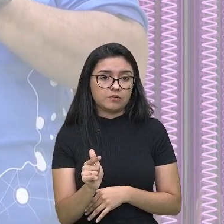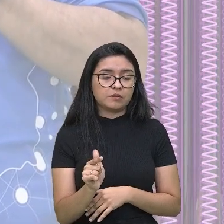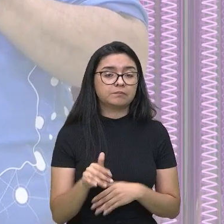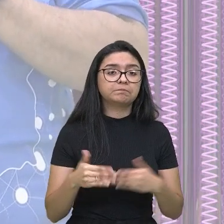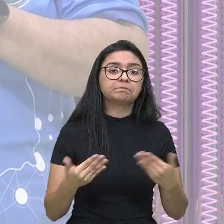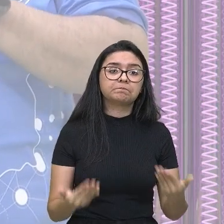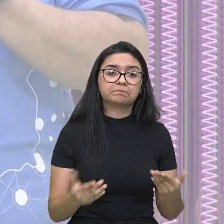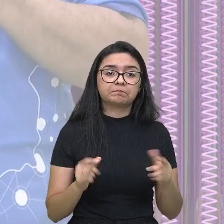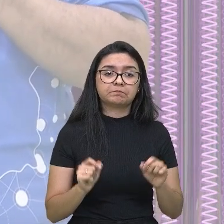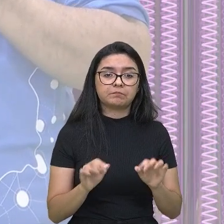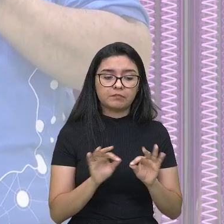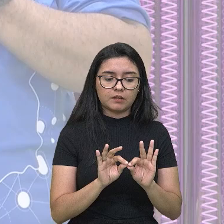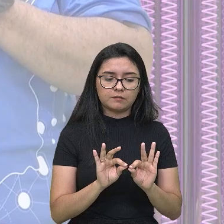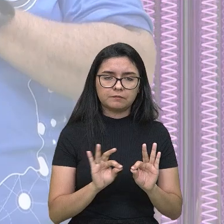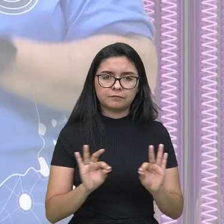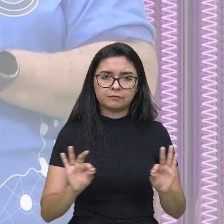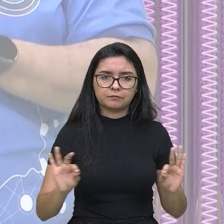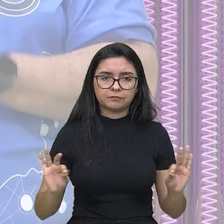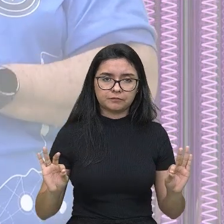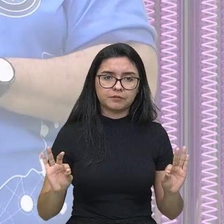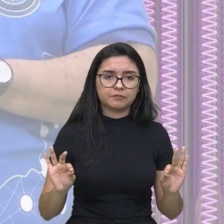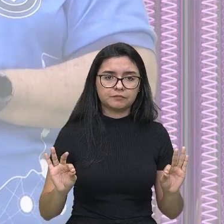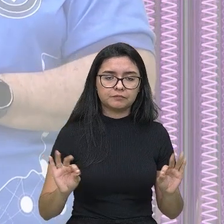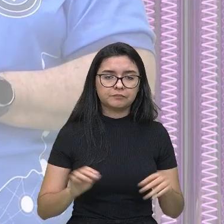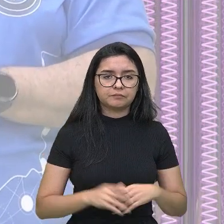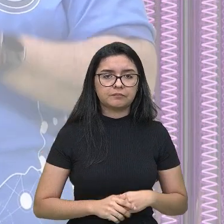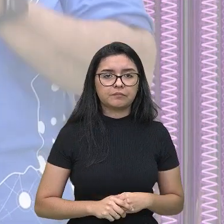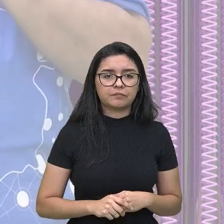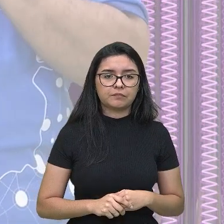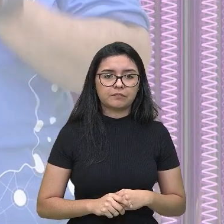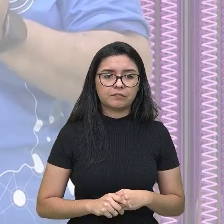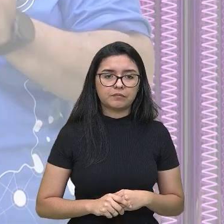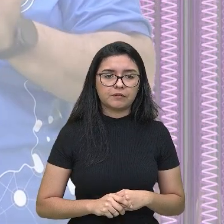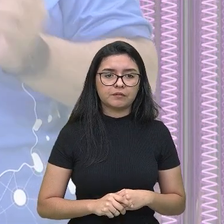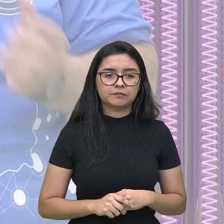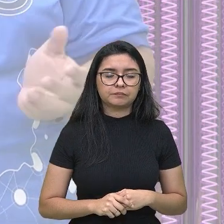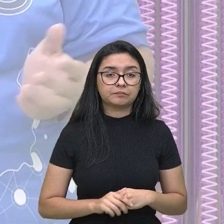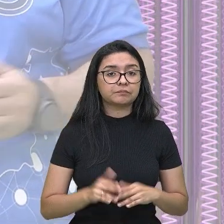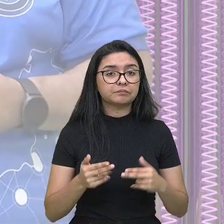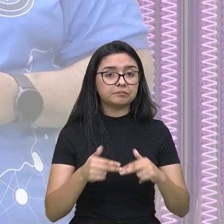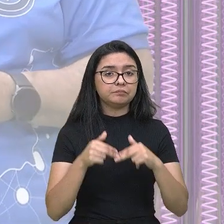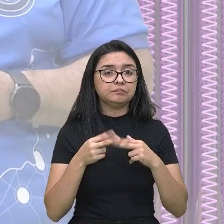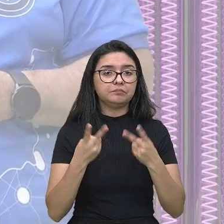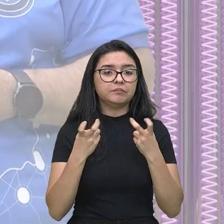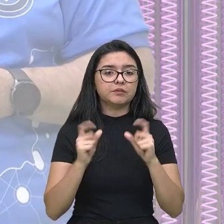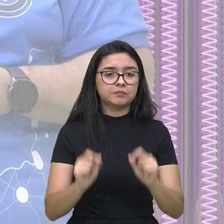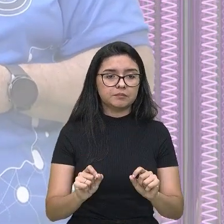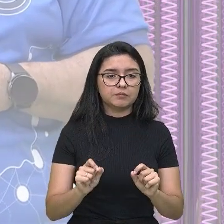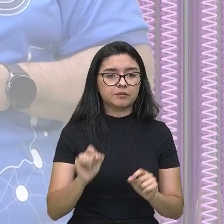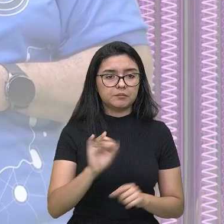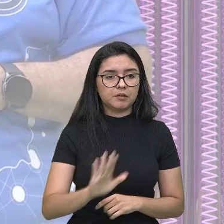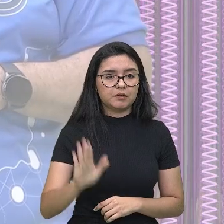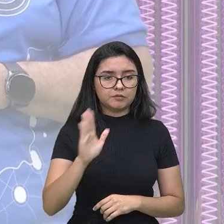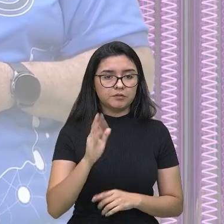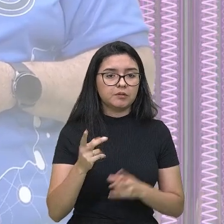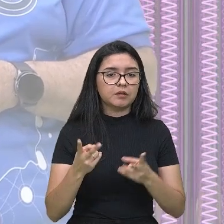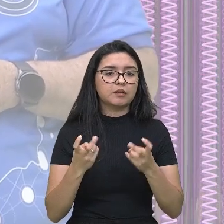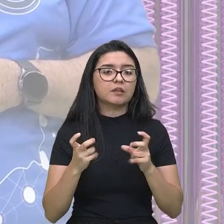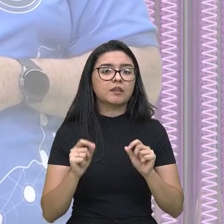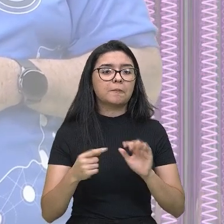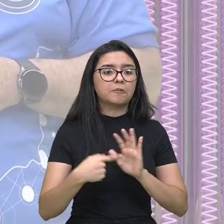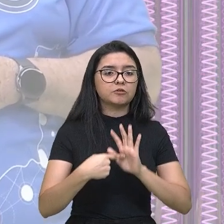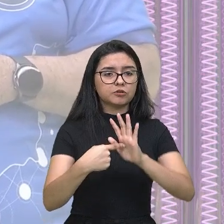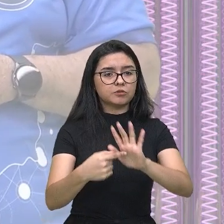reta é um traço que não possui começo nem fim. Por isso, percebam aqui na nossa cartela, que está indicada aqui,